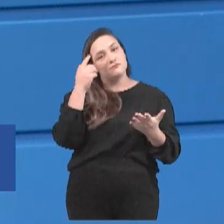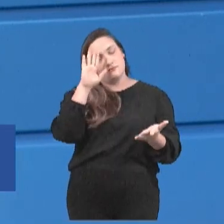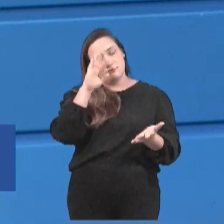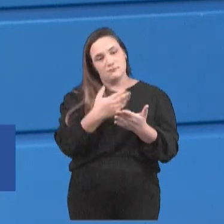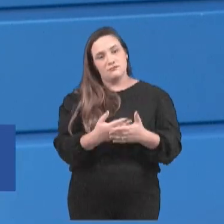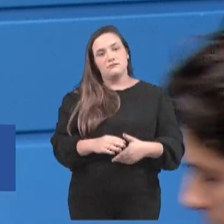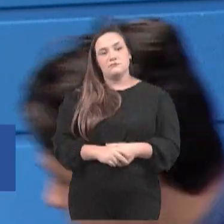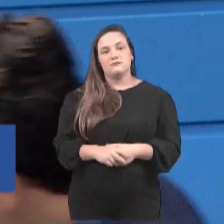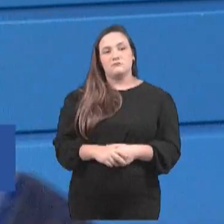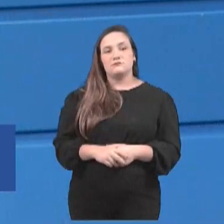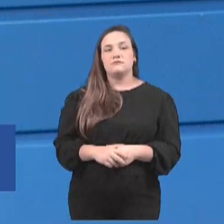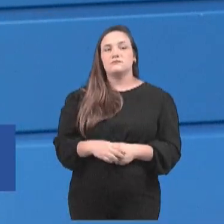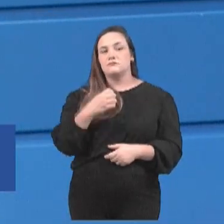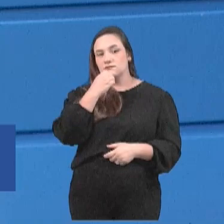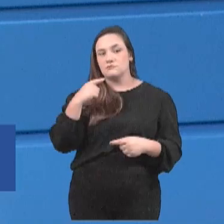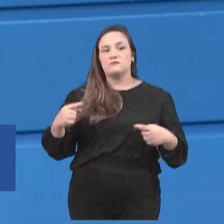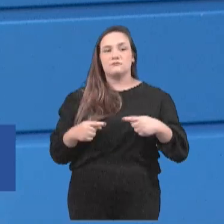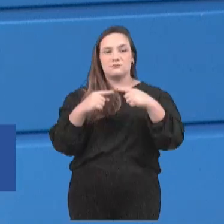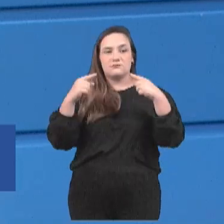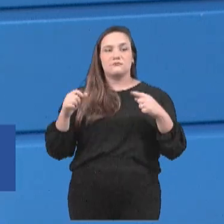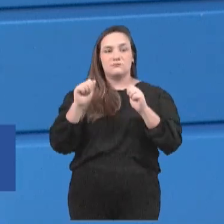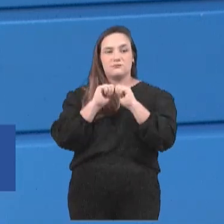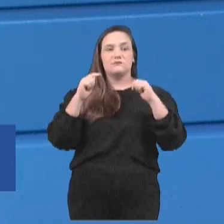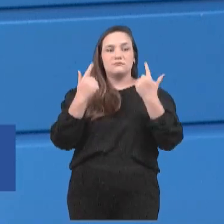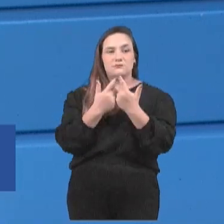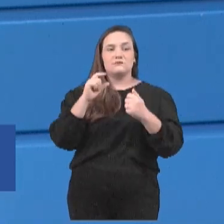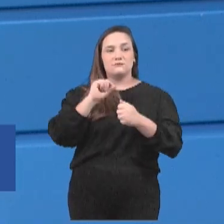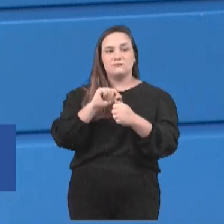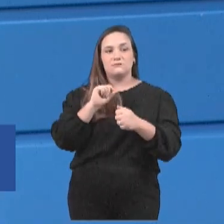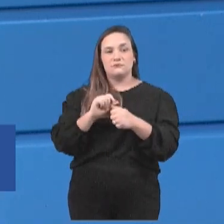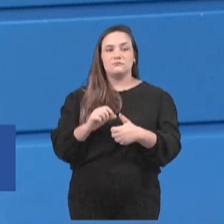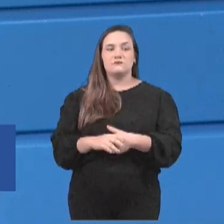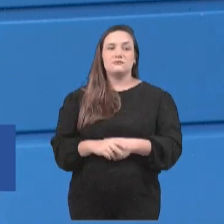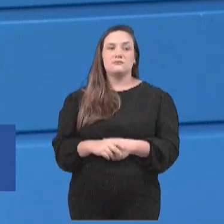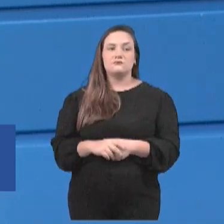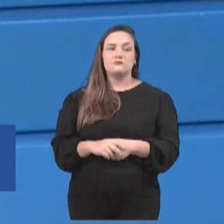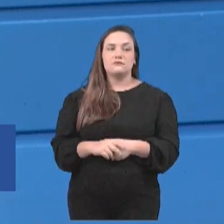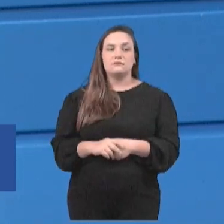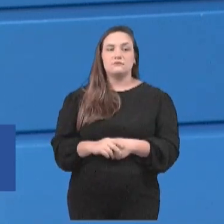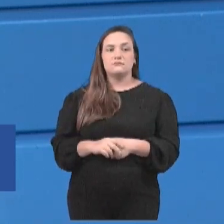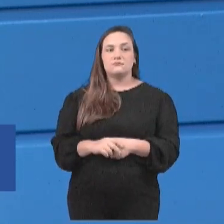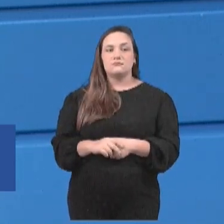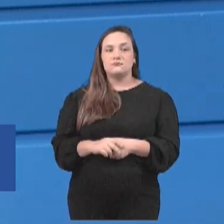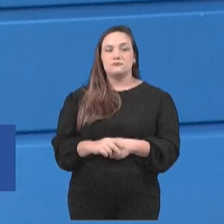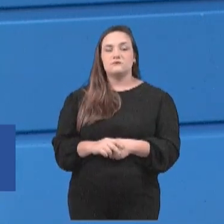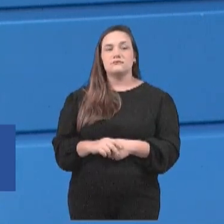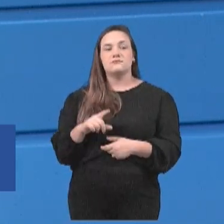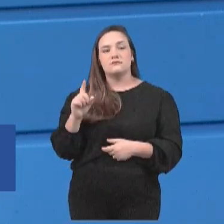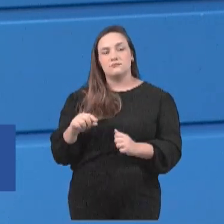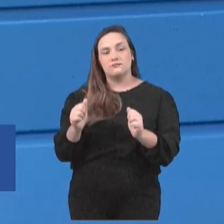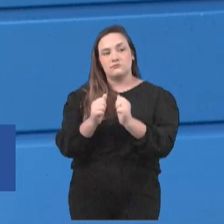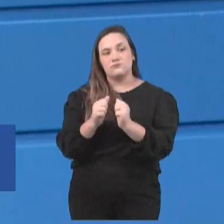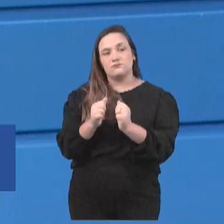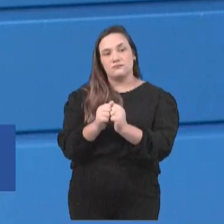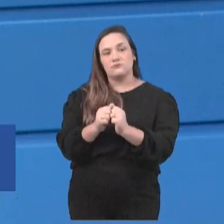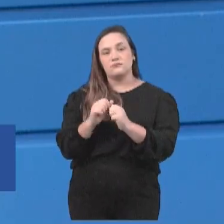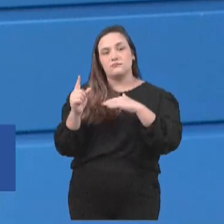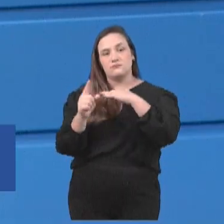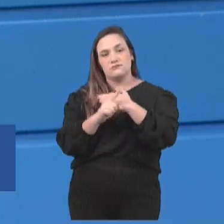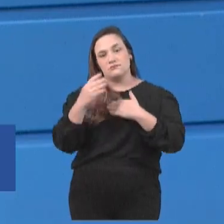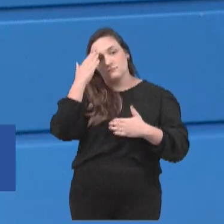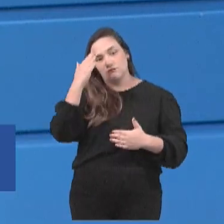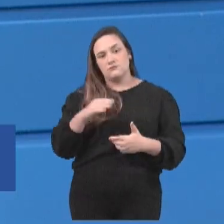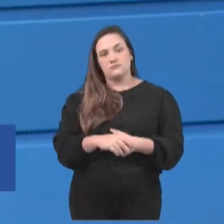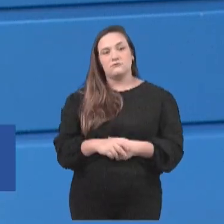que seria de bom tom a Assembleia Legislativa fazer gestões junto ao governo do Estado para atender essa